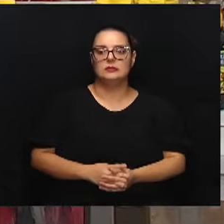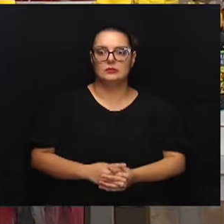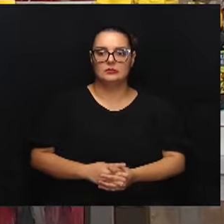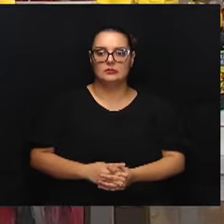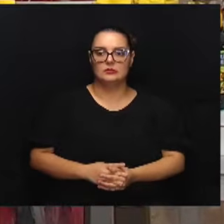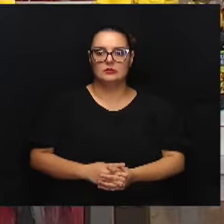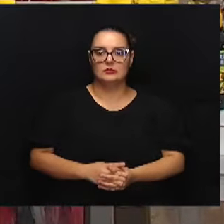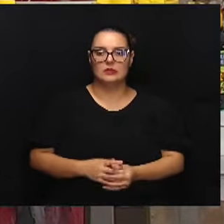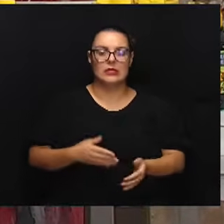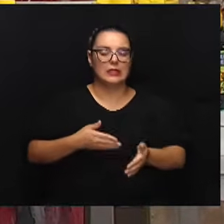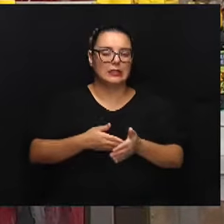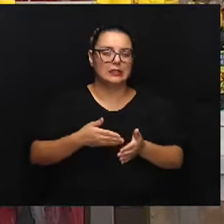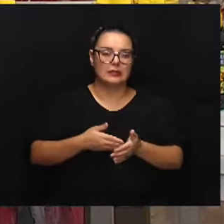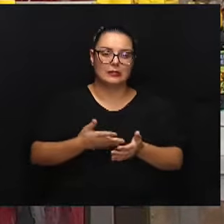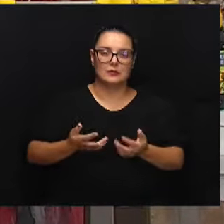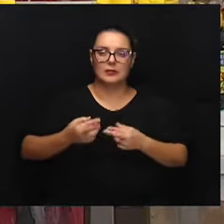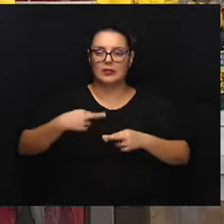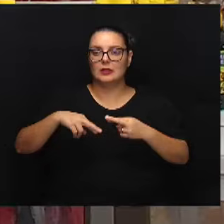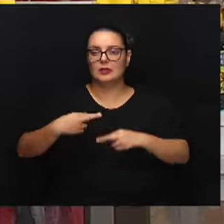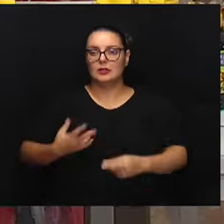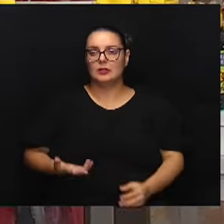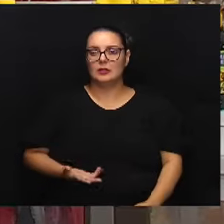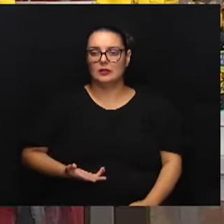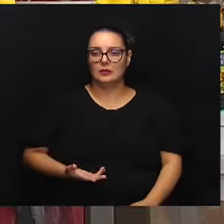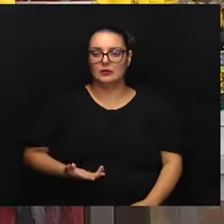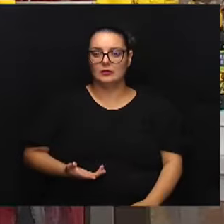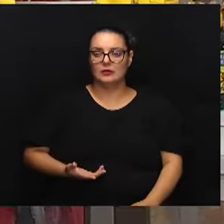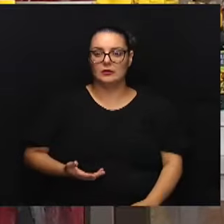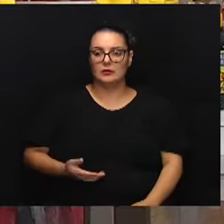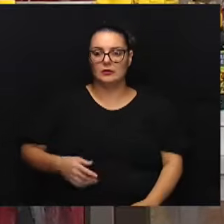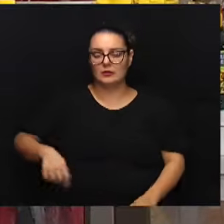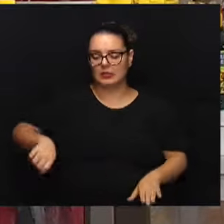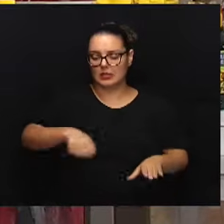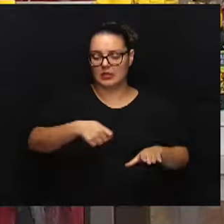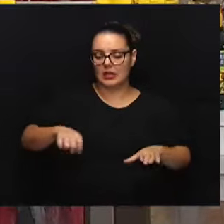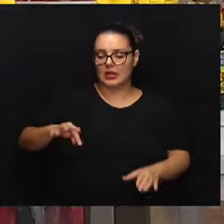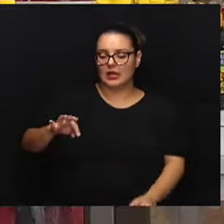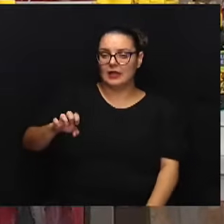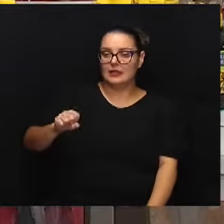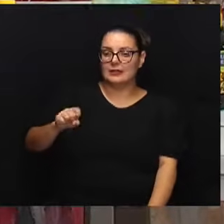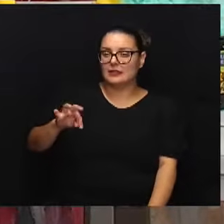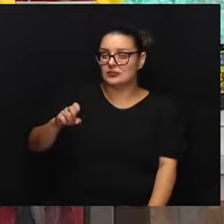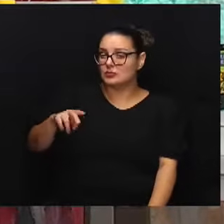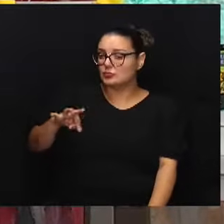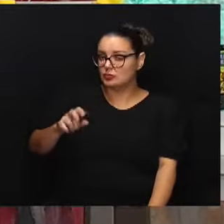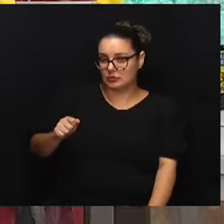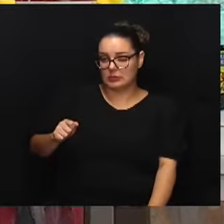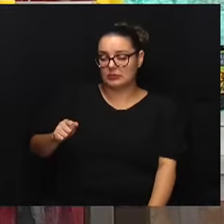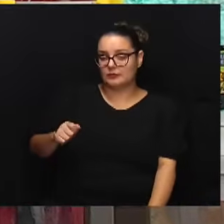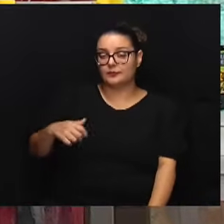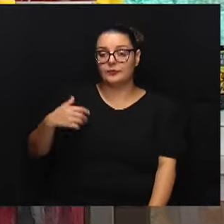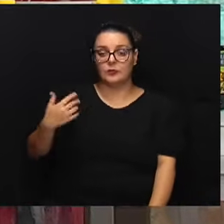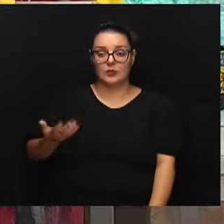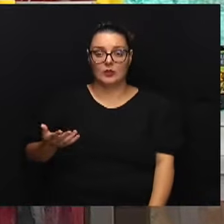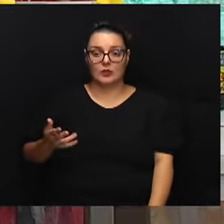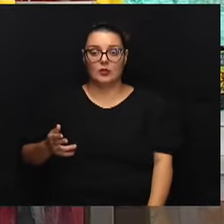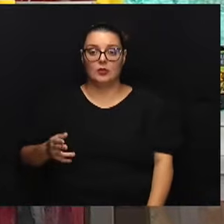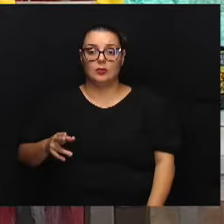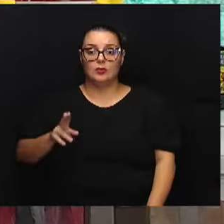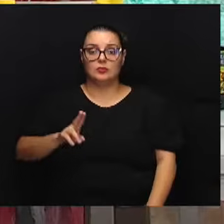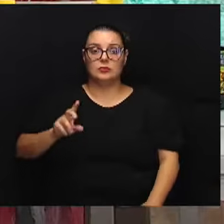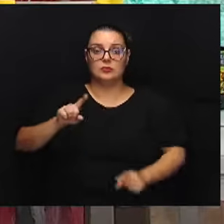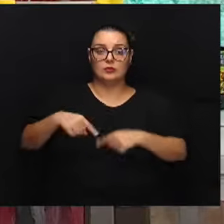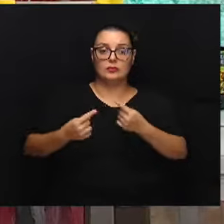muito limitado com relação à textura da pintura, sabe? Então, você usando outros objetos,